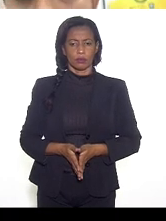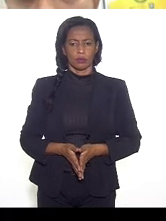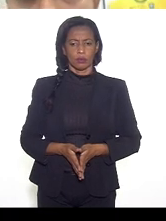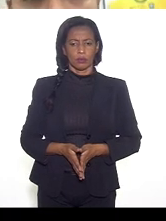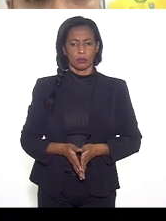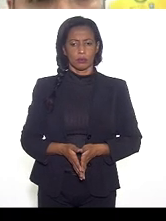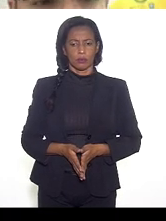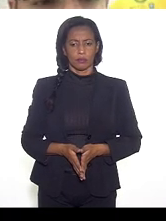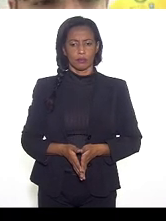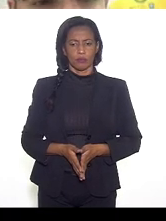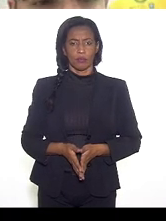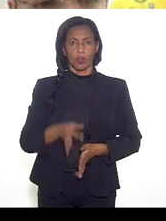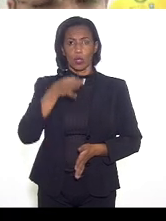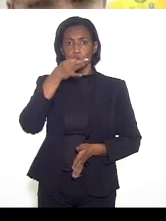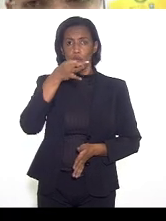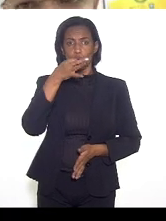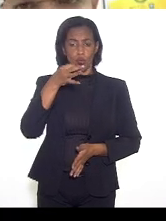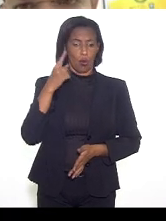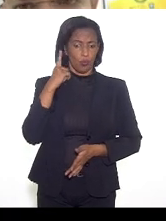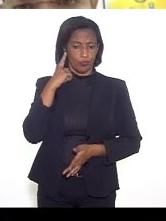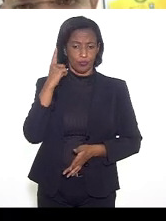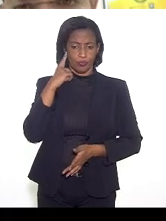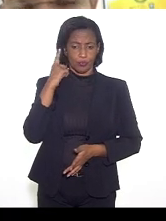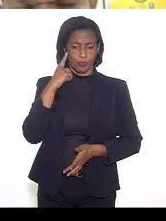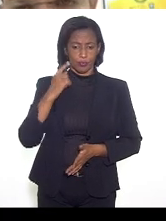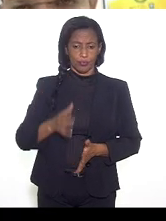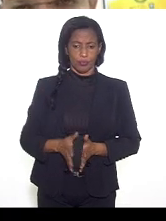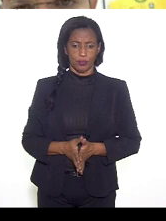Está sem som, Ratinho.